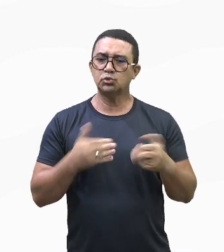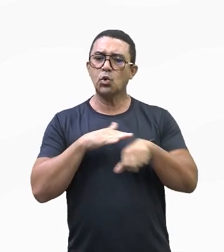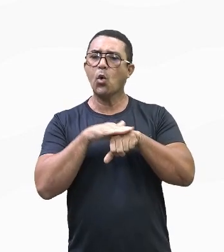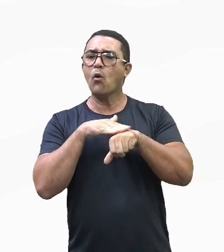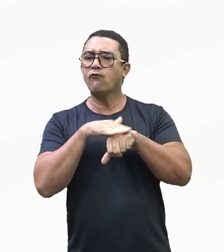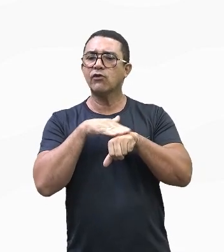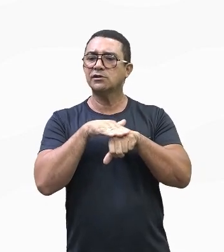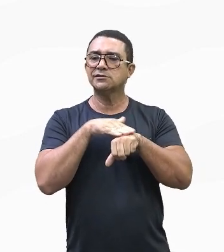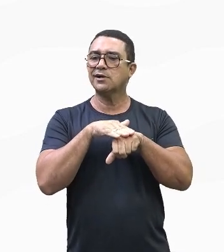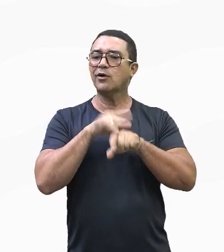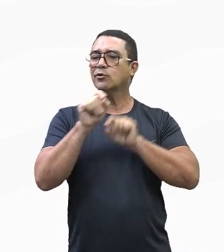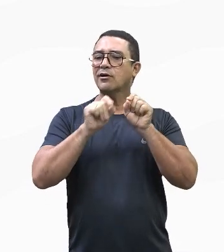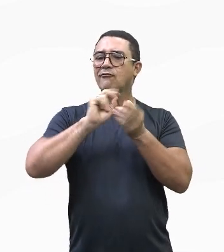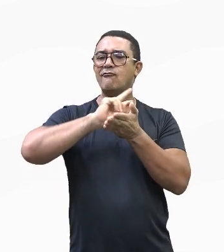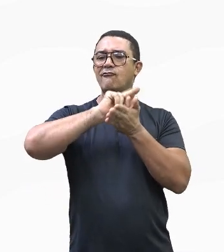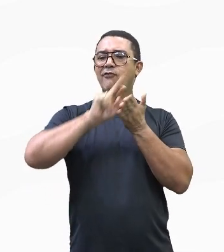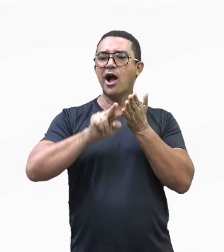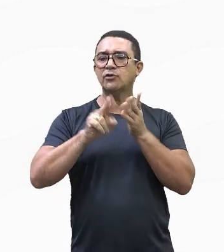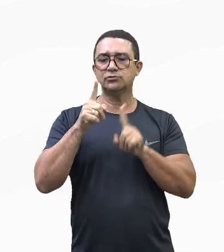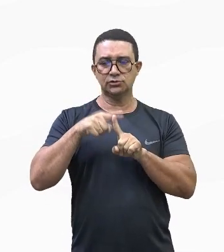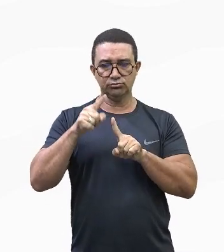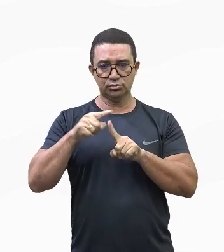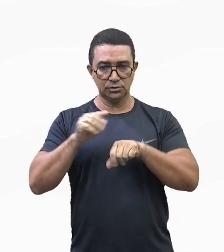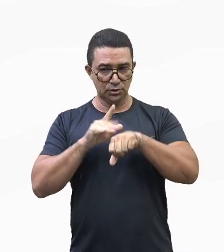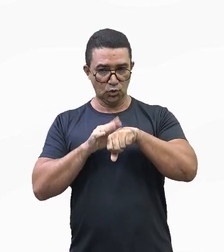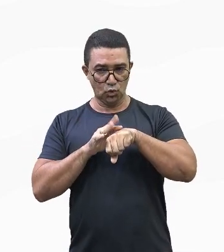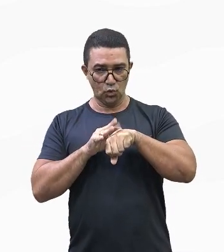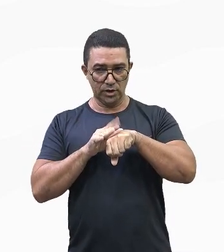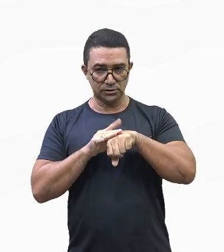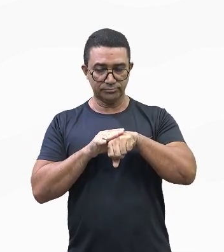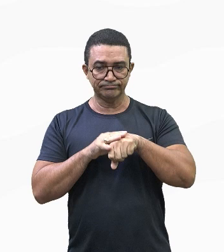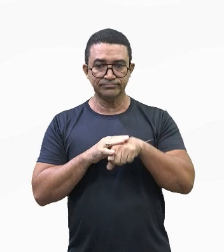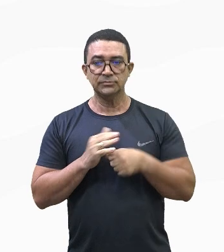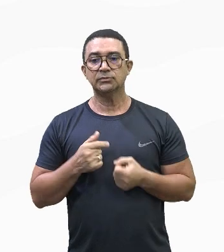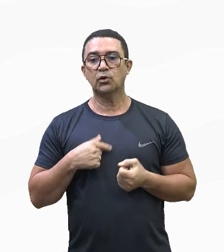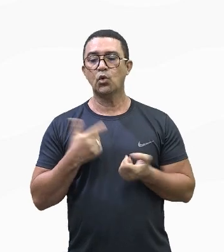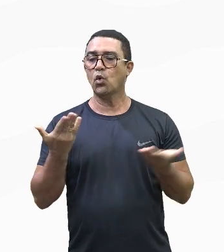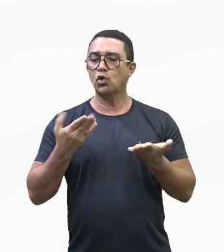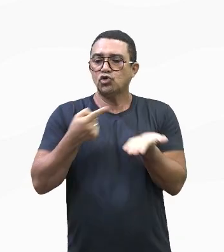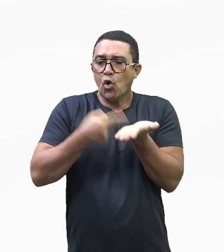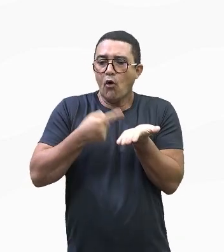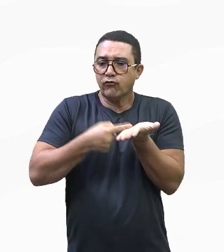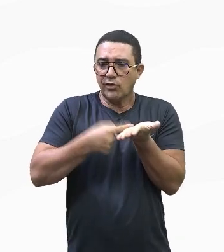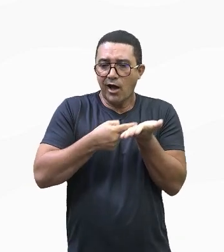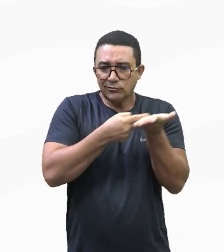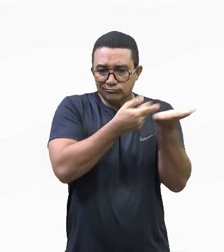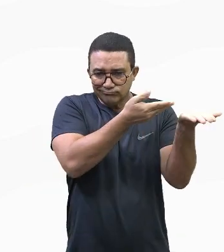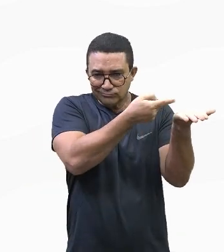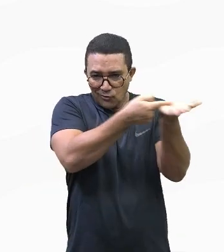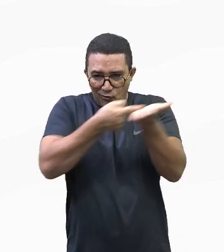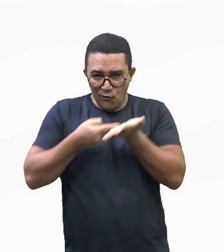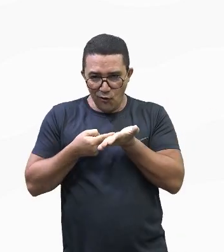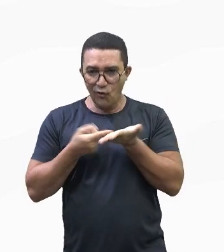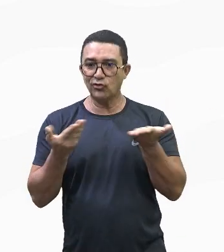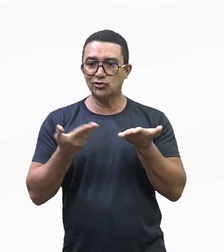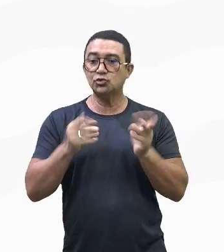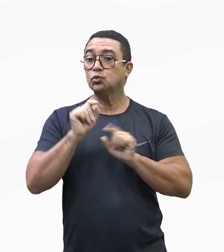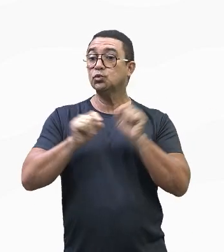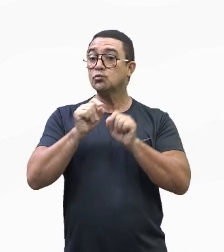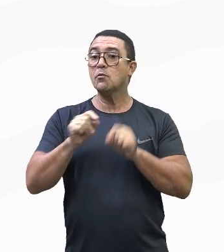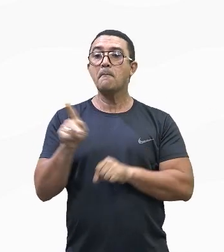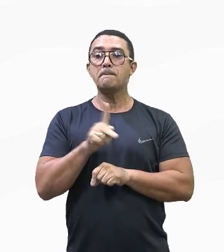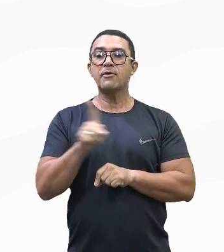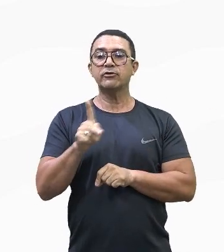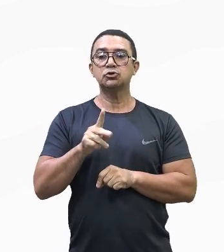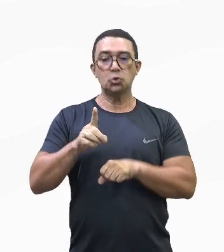sobre várias doenças, e eu vou trazer aqui um convidado mais que especial para trabalhar essa aula aqui, O